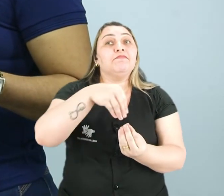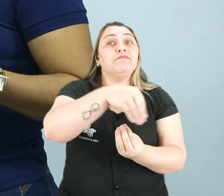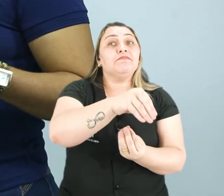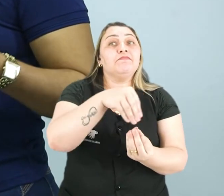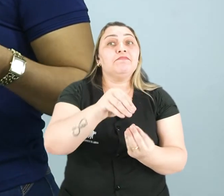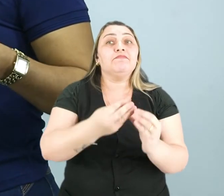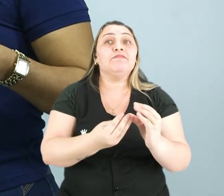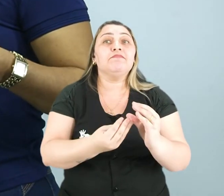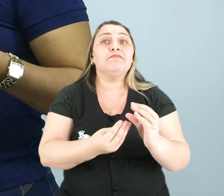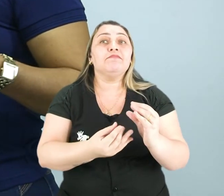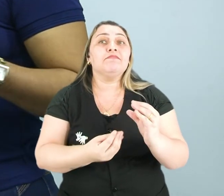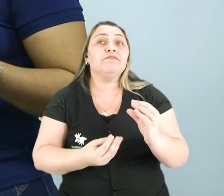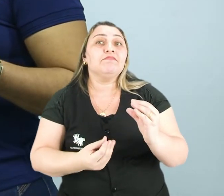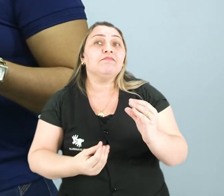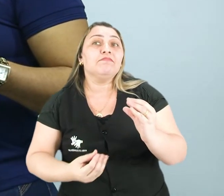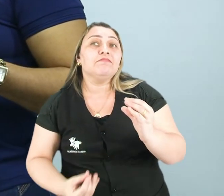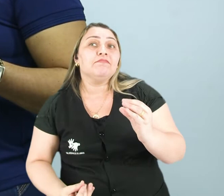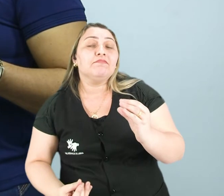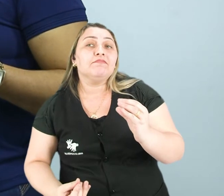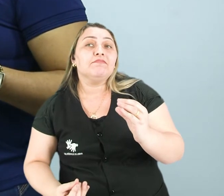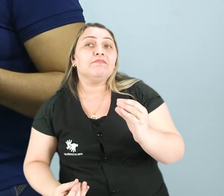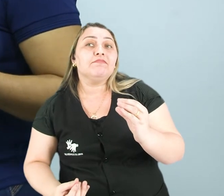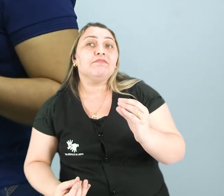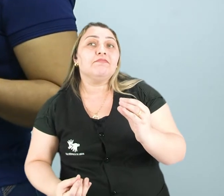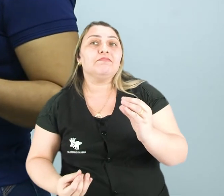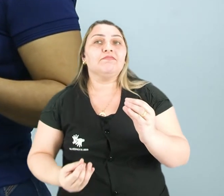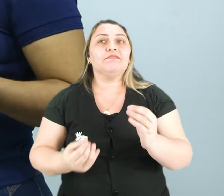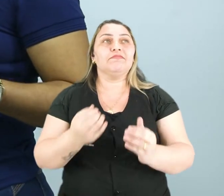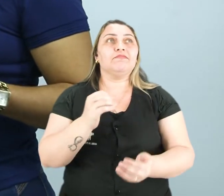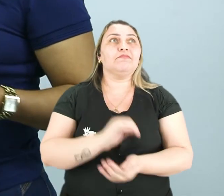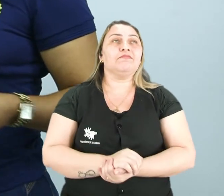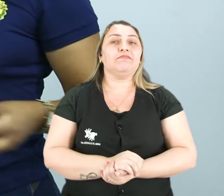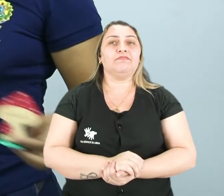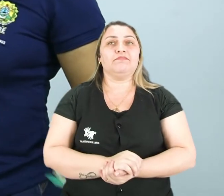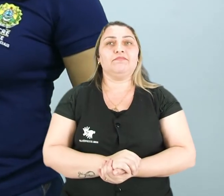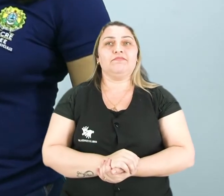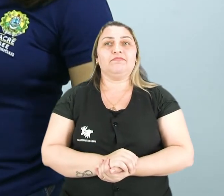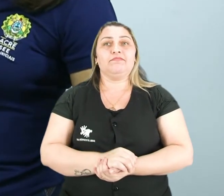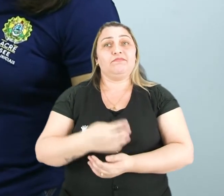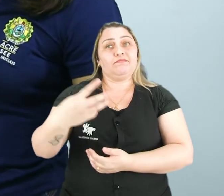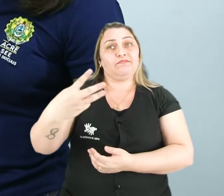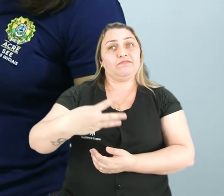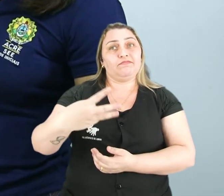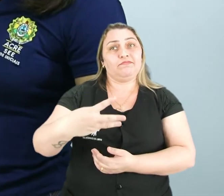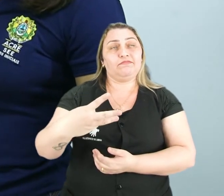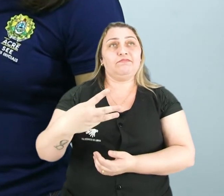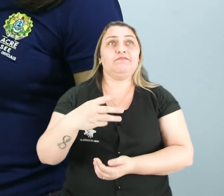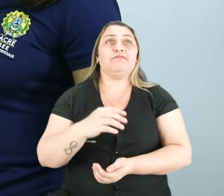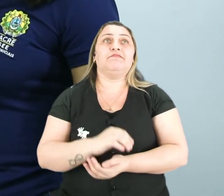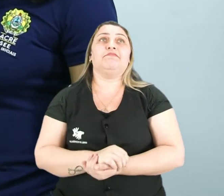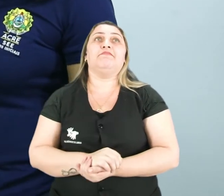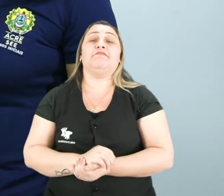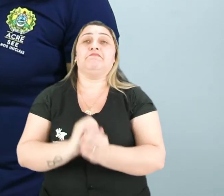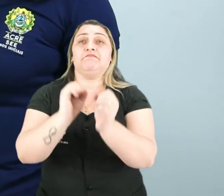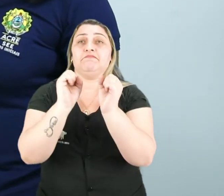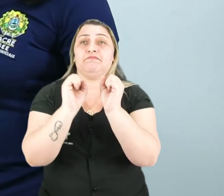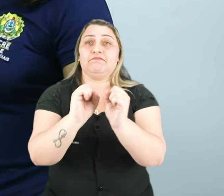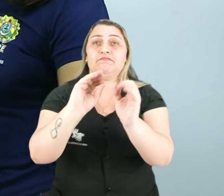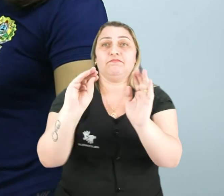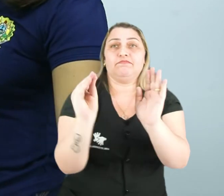Dos decompositores. Então, não posso colocar o cogumelo aqui como terciário. Então, vamos lá. Eu